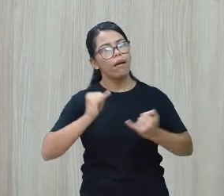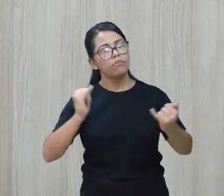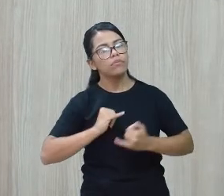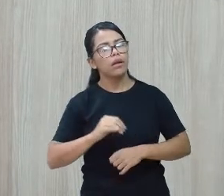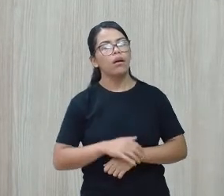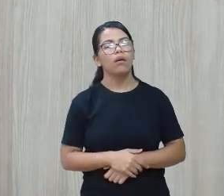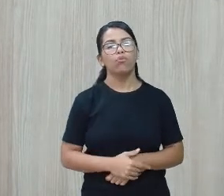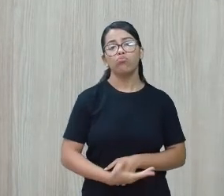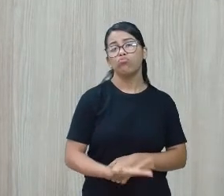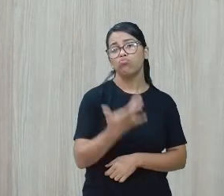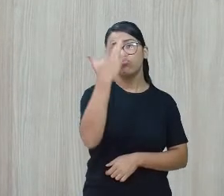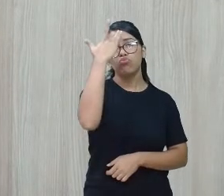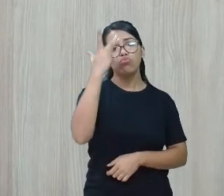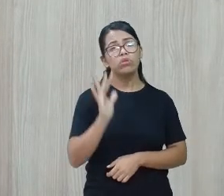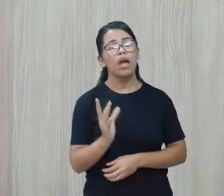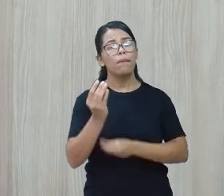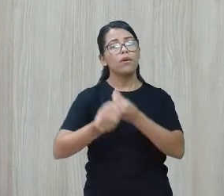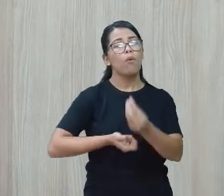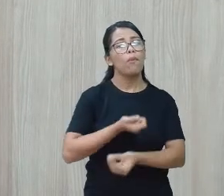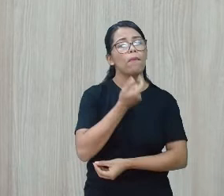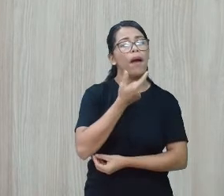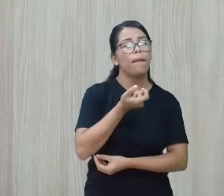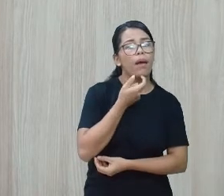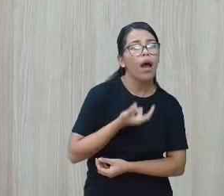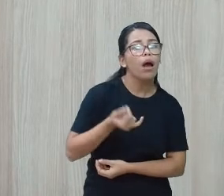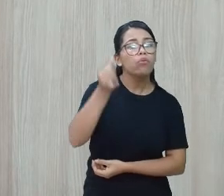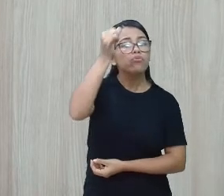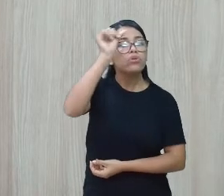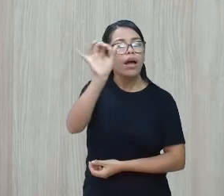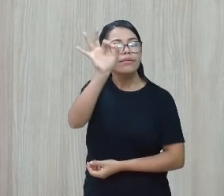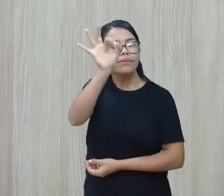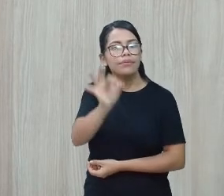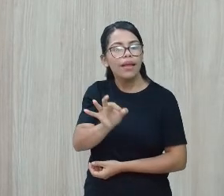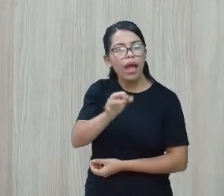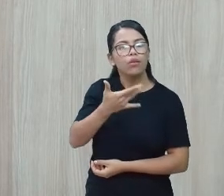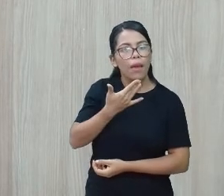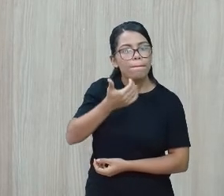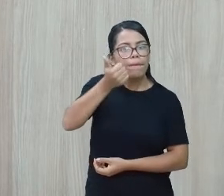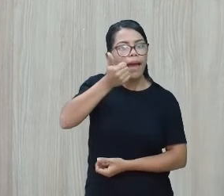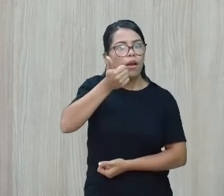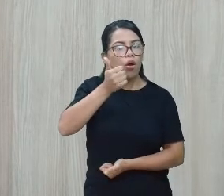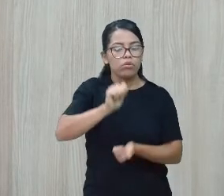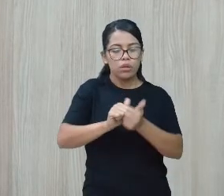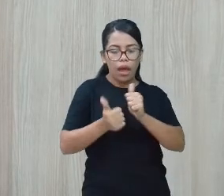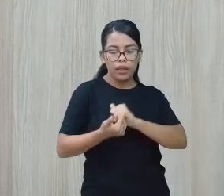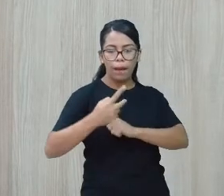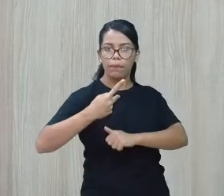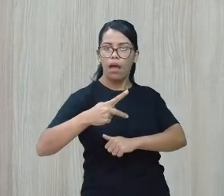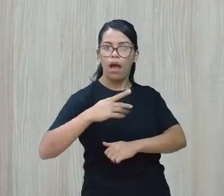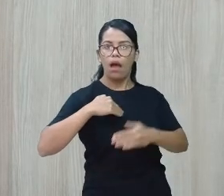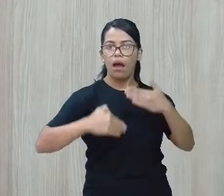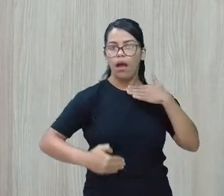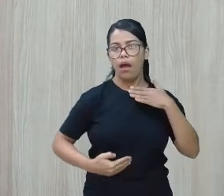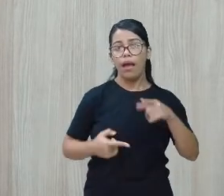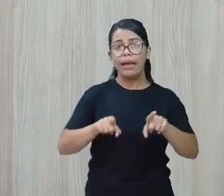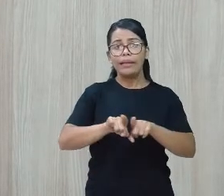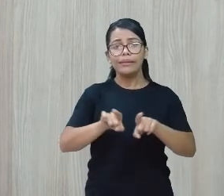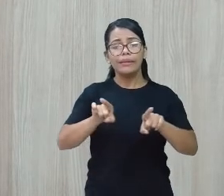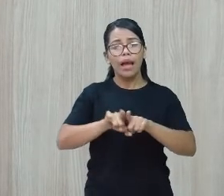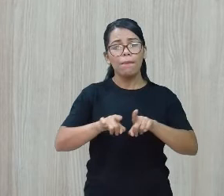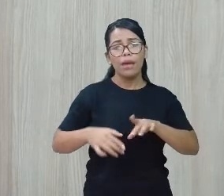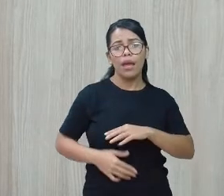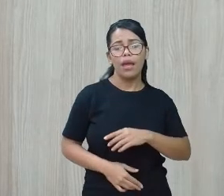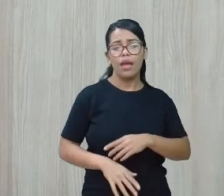a não saber usar os métodos corretos, né, que melhor se adequam ao seu corpo, e a questão da baixa